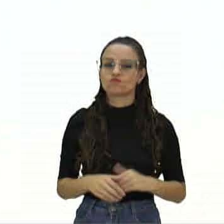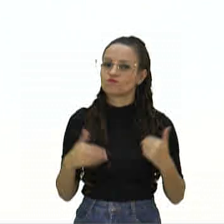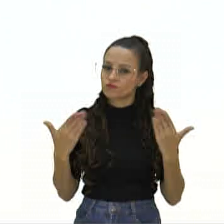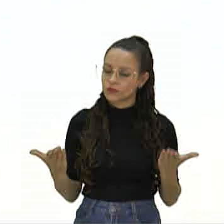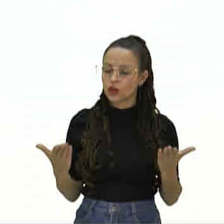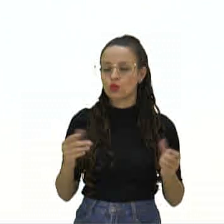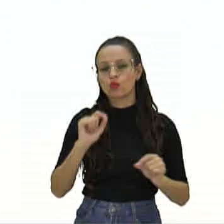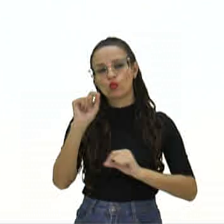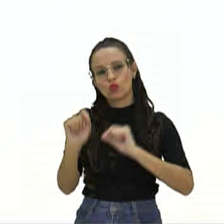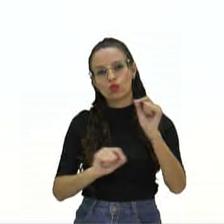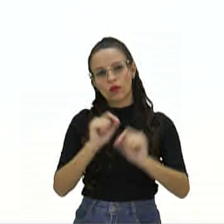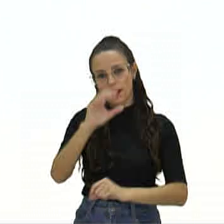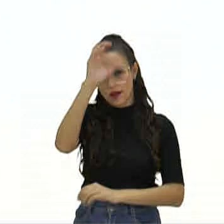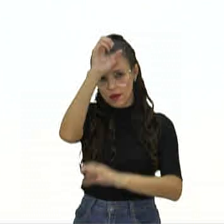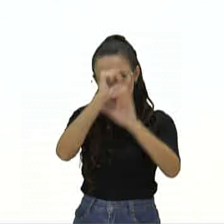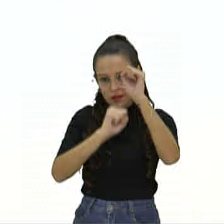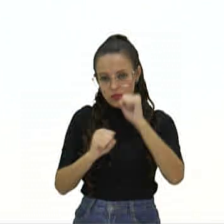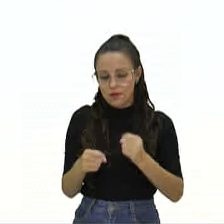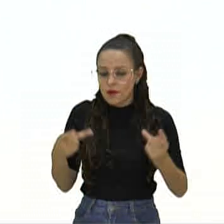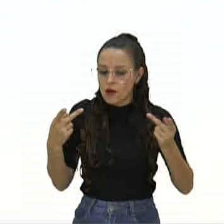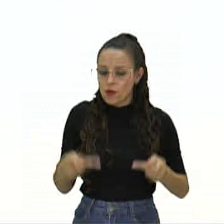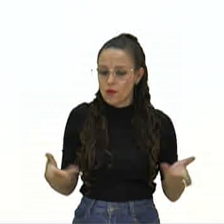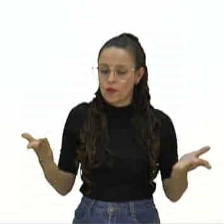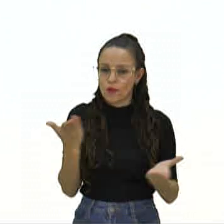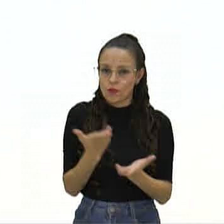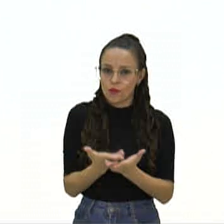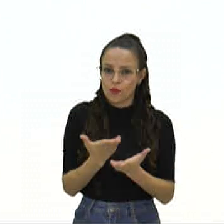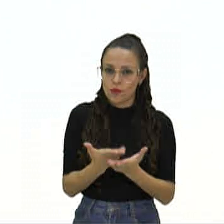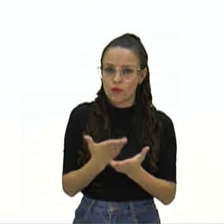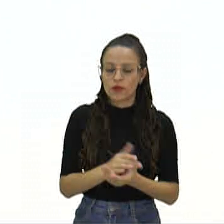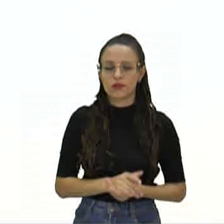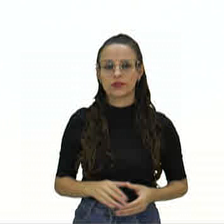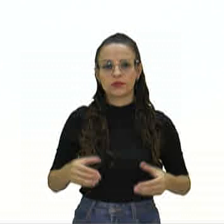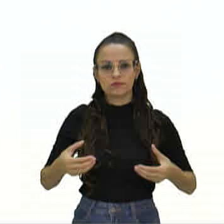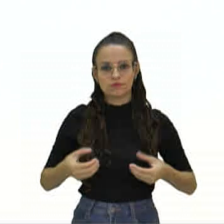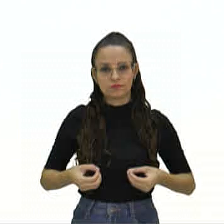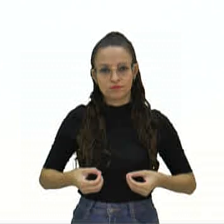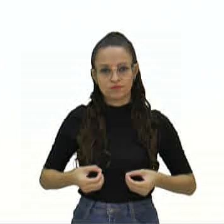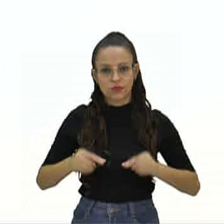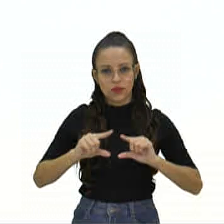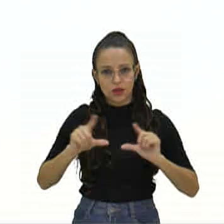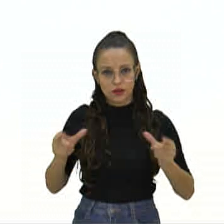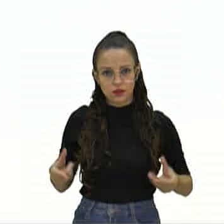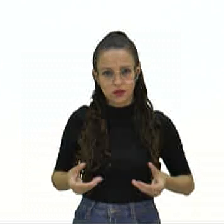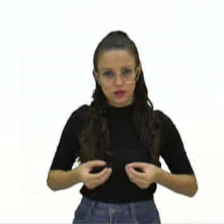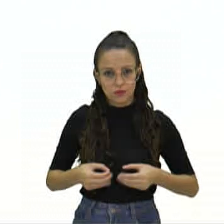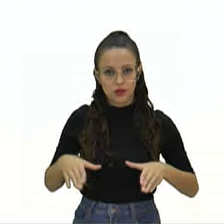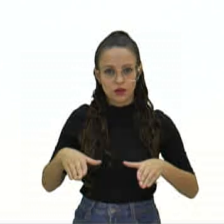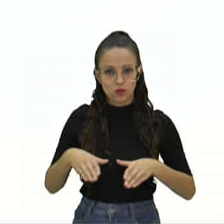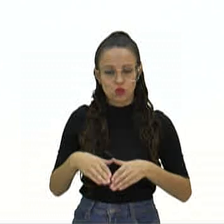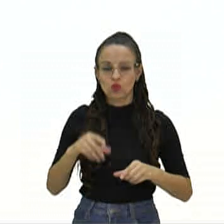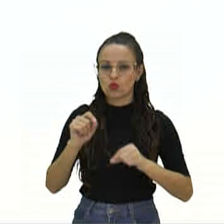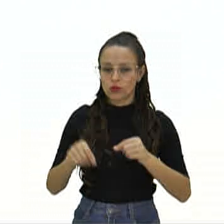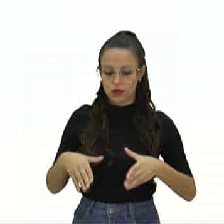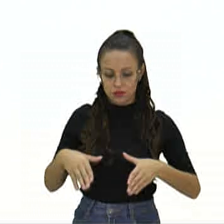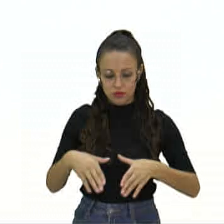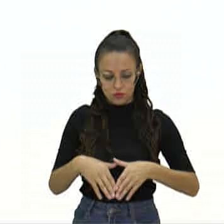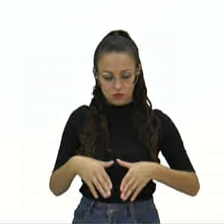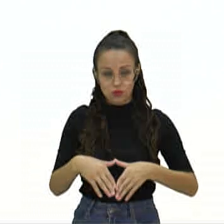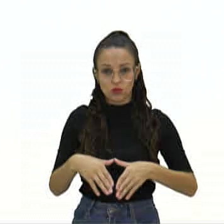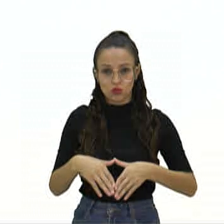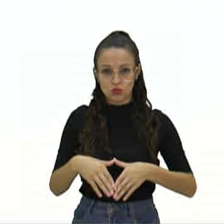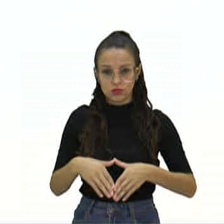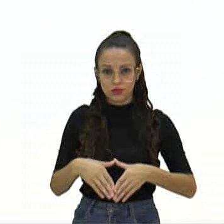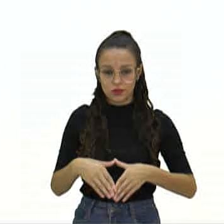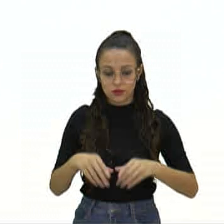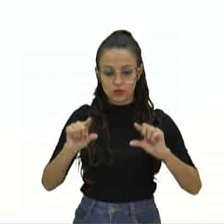então o que nós vimos de um modo geral na aula de hoje? O aparelho reprodutor feminino é composto basicamente, então, pelo útero, pelas